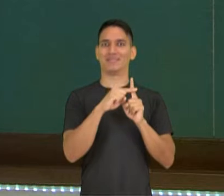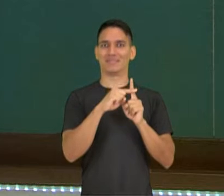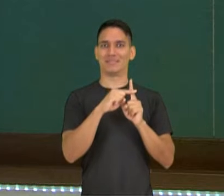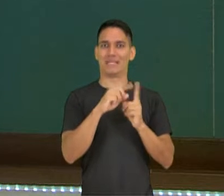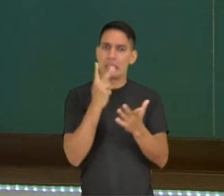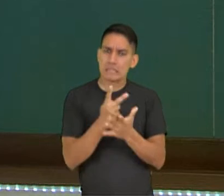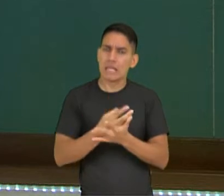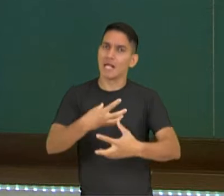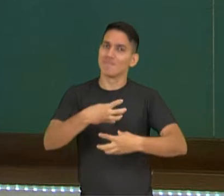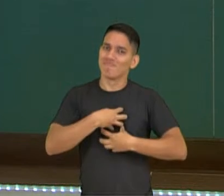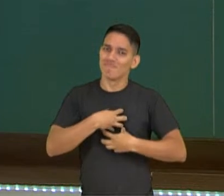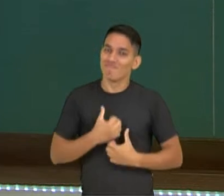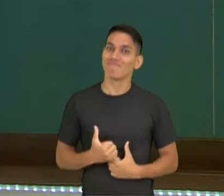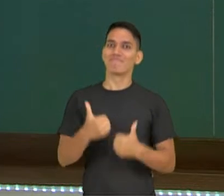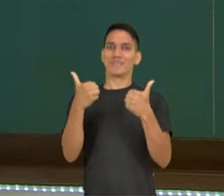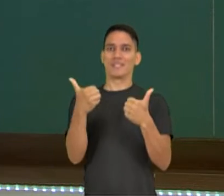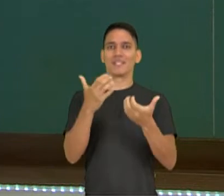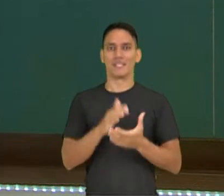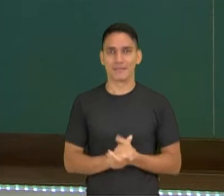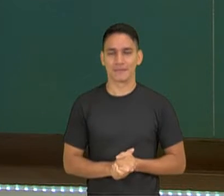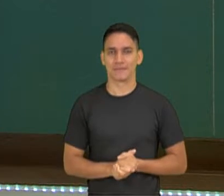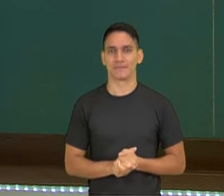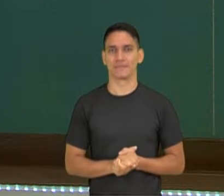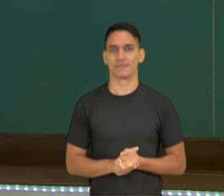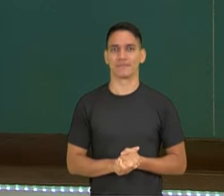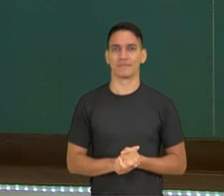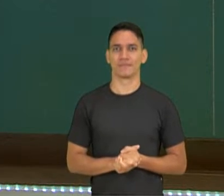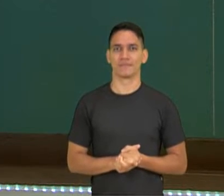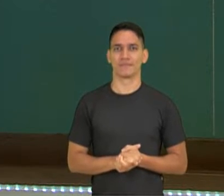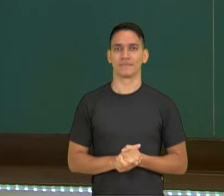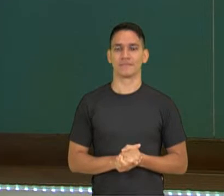se sentindo bem, tá? E tem que ser sempre positivo.